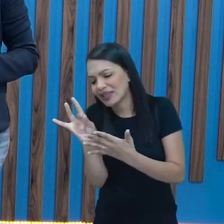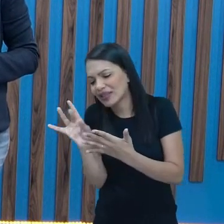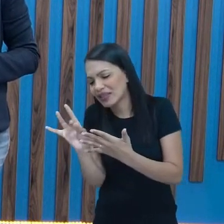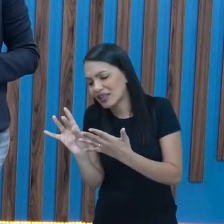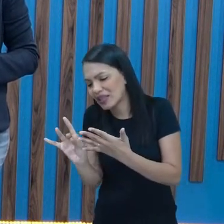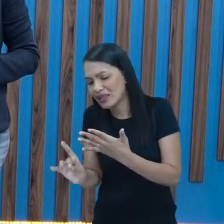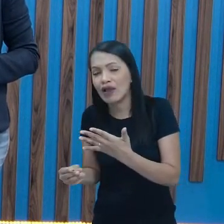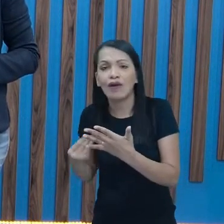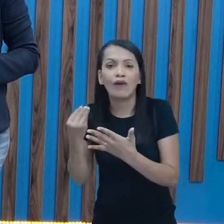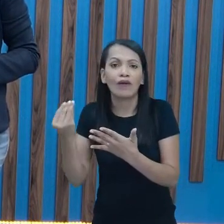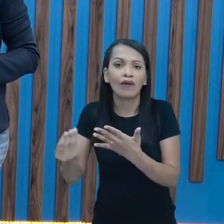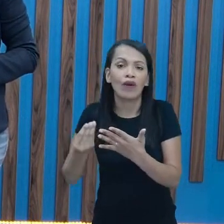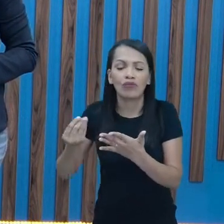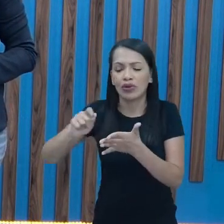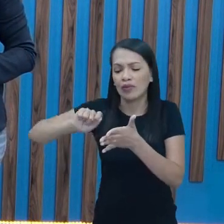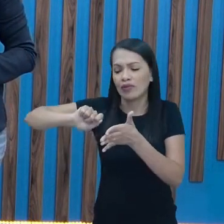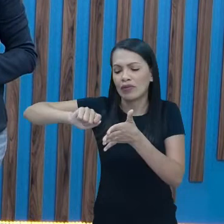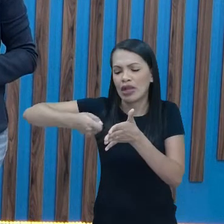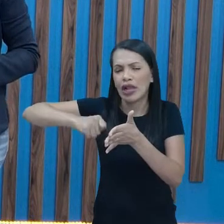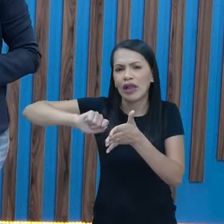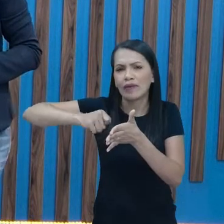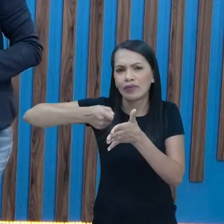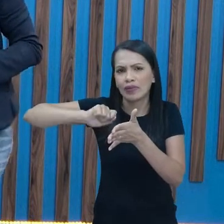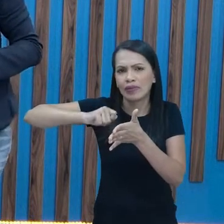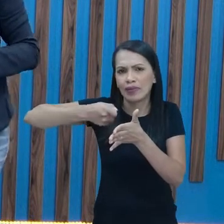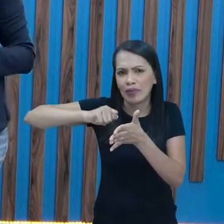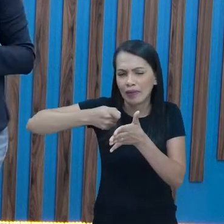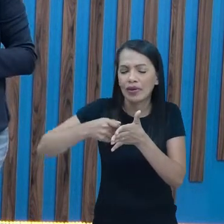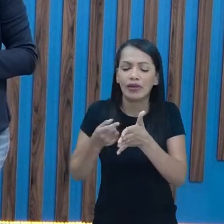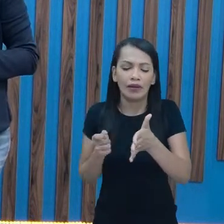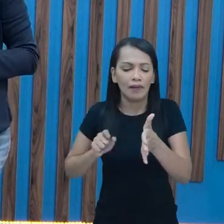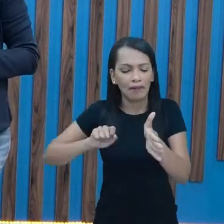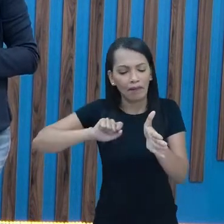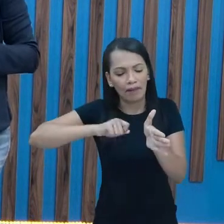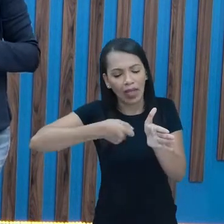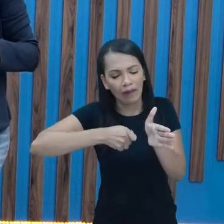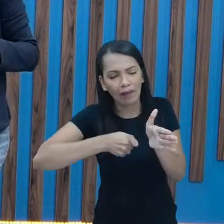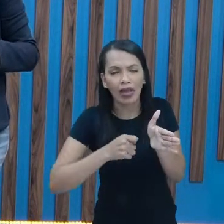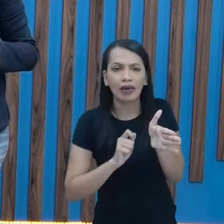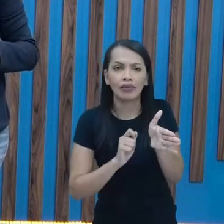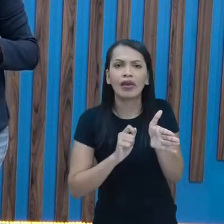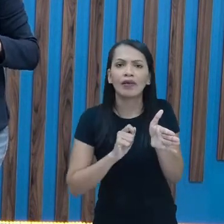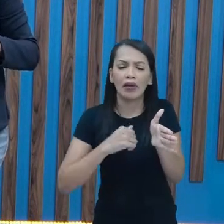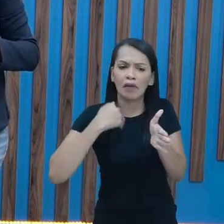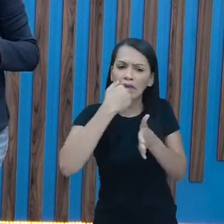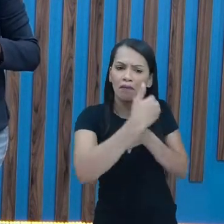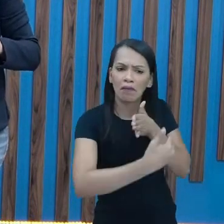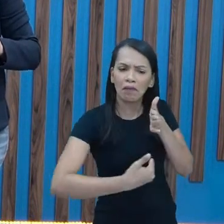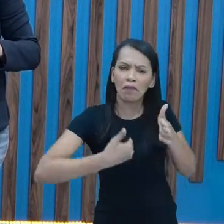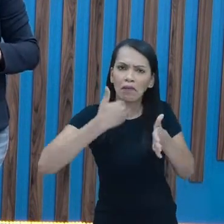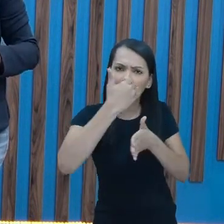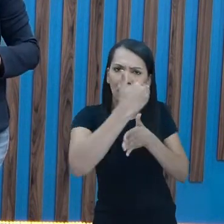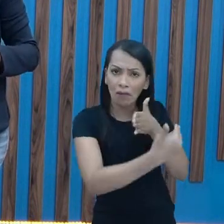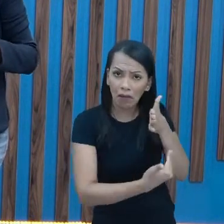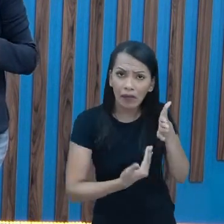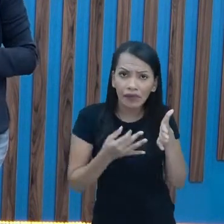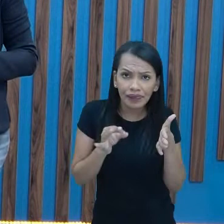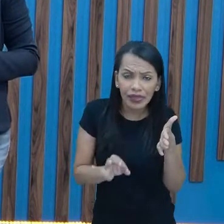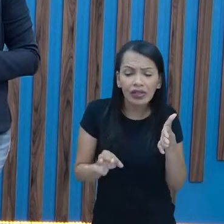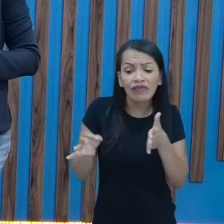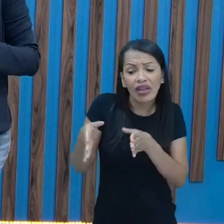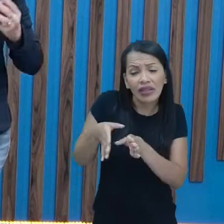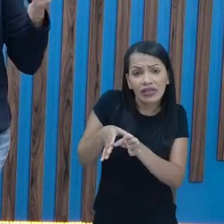tá? Parafuse bem nessa peça, enrosque em tal